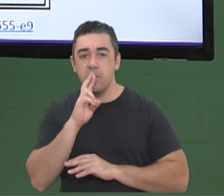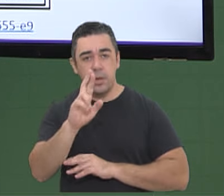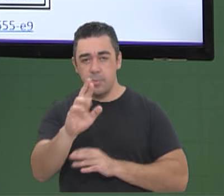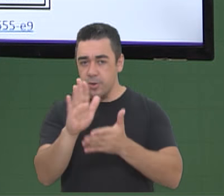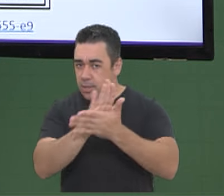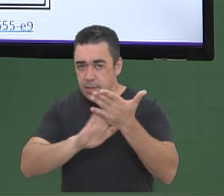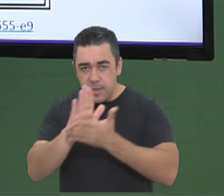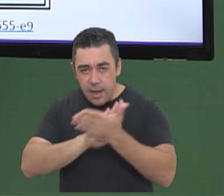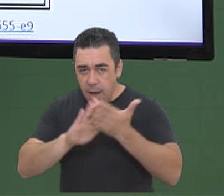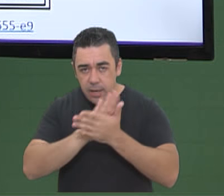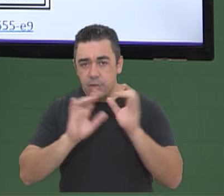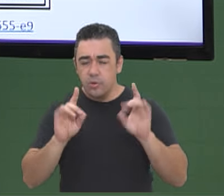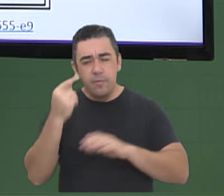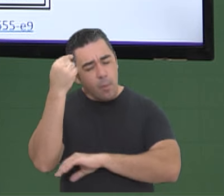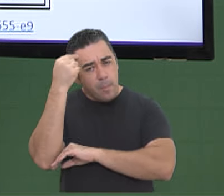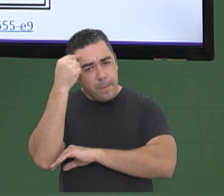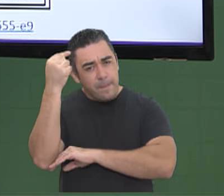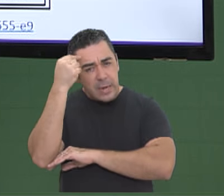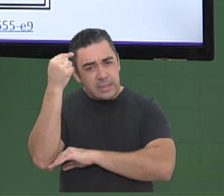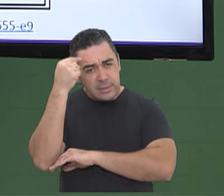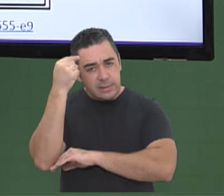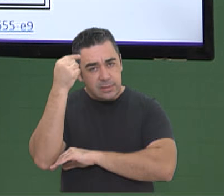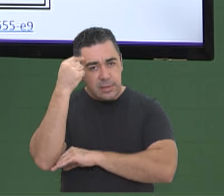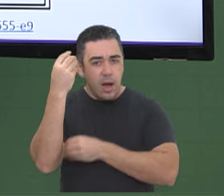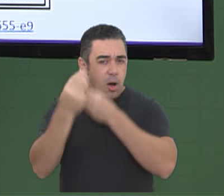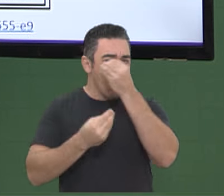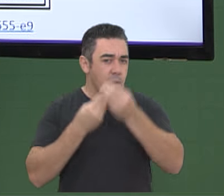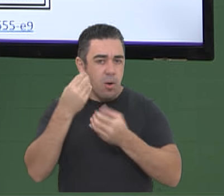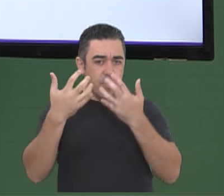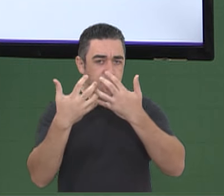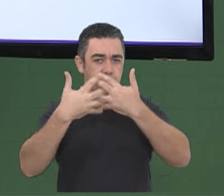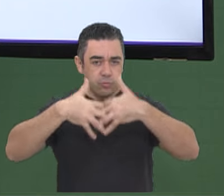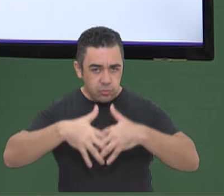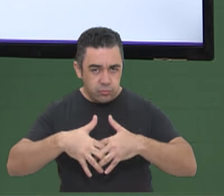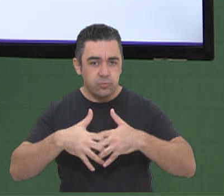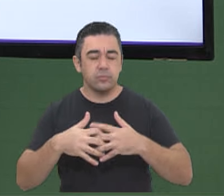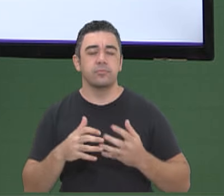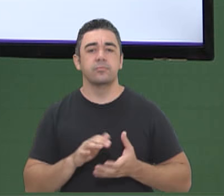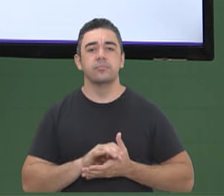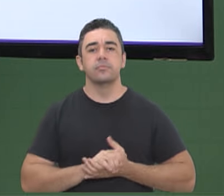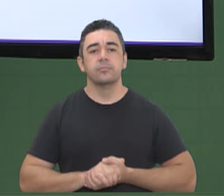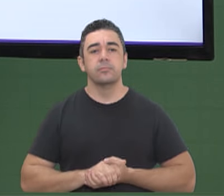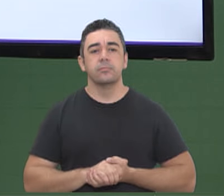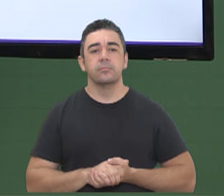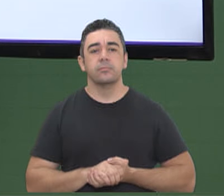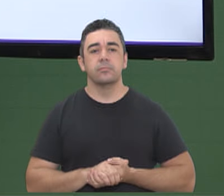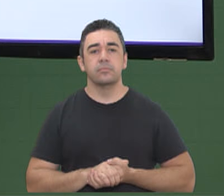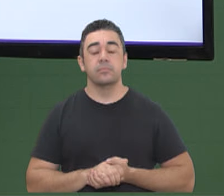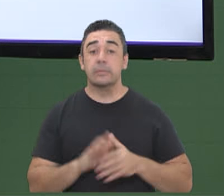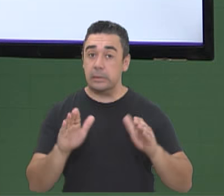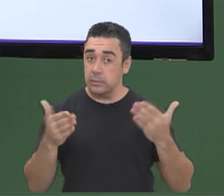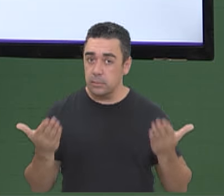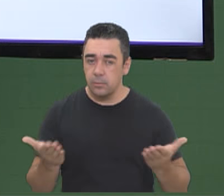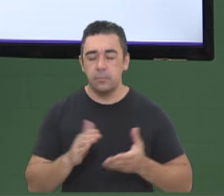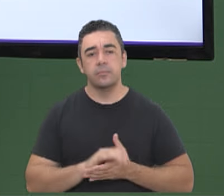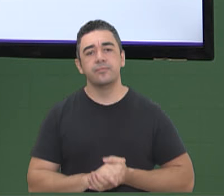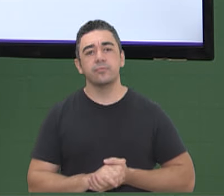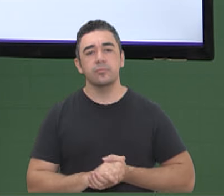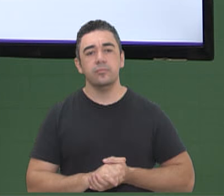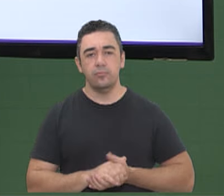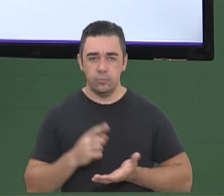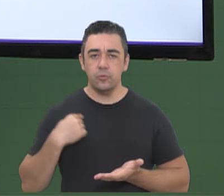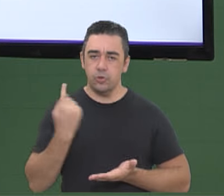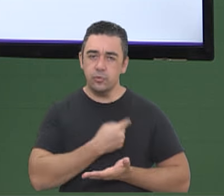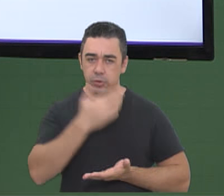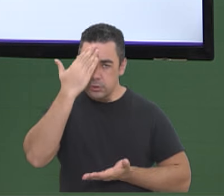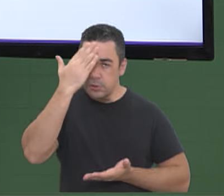agora, a gente vai só pensar, eu estou só colocando aqui as situações para vocês. Sendo assim, a gente